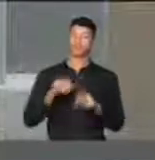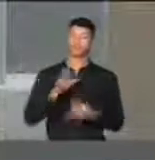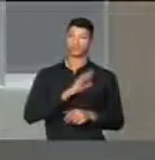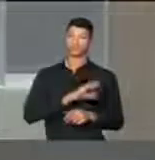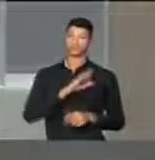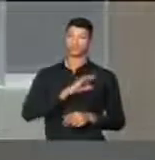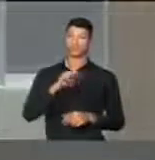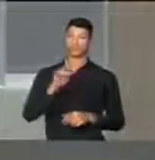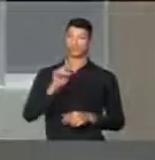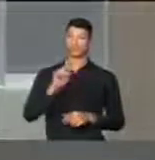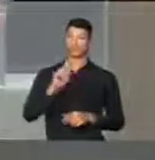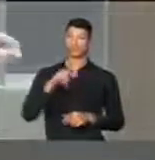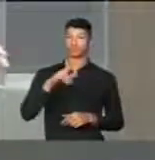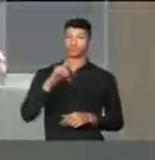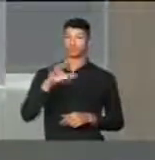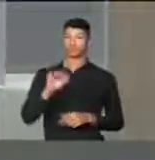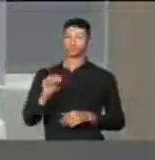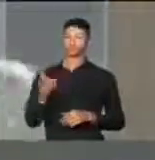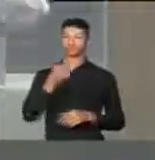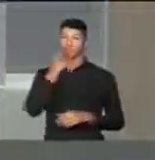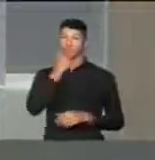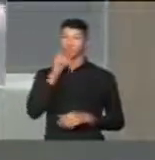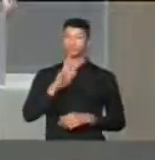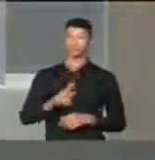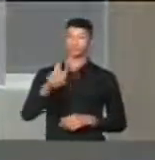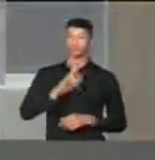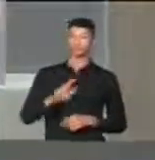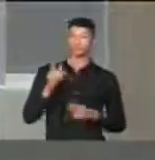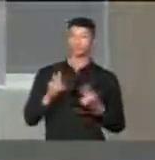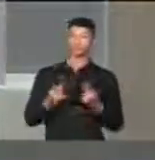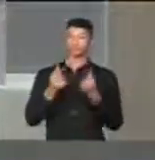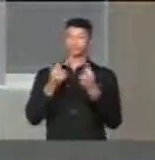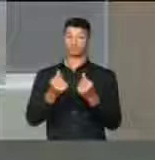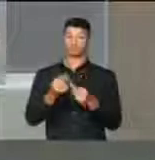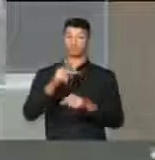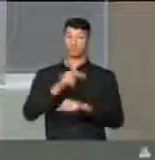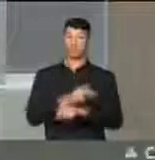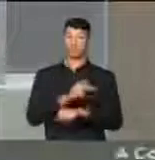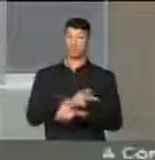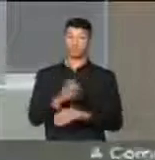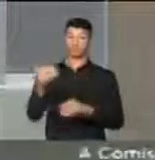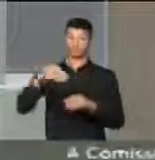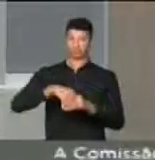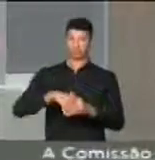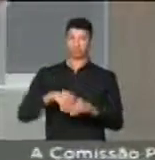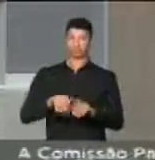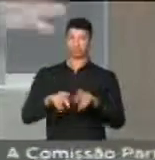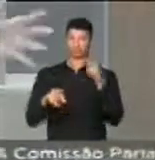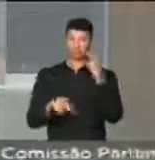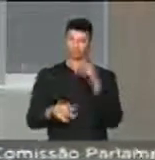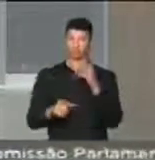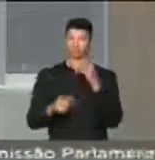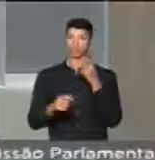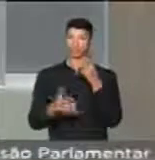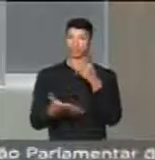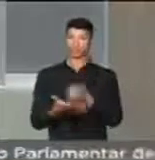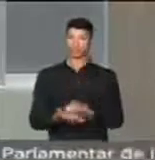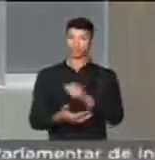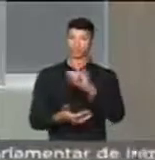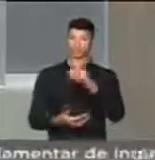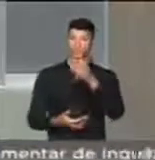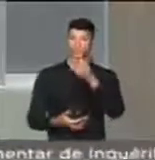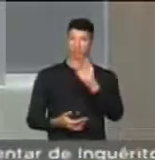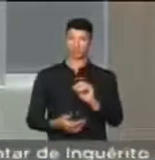da poupança interna melhor, utilizar os recursos da poupança interna para pagar os juros da